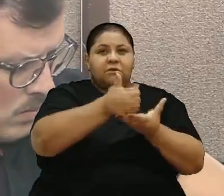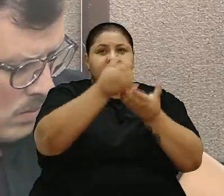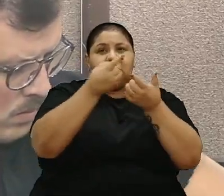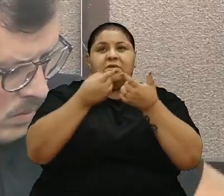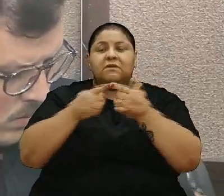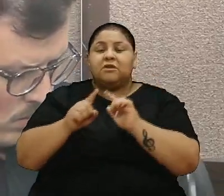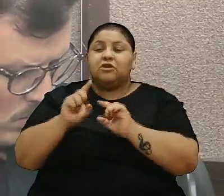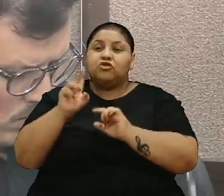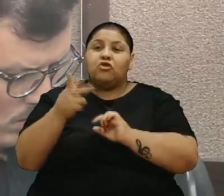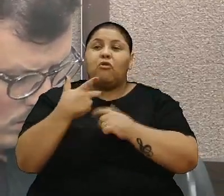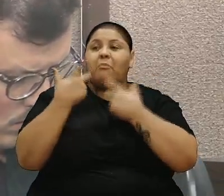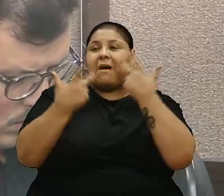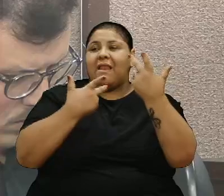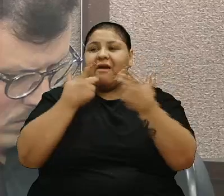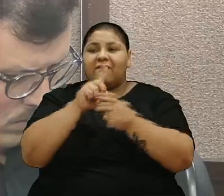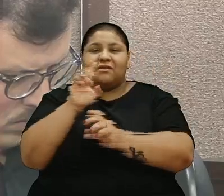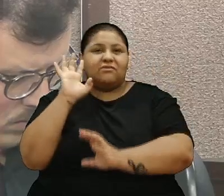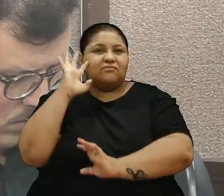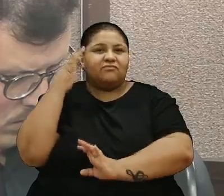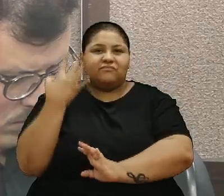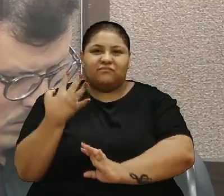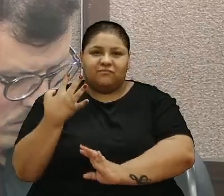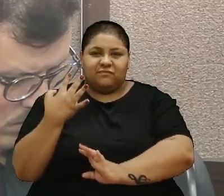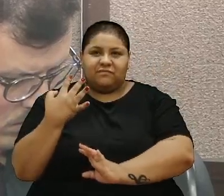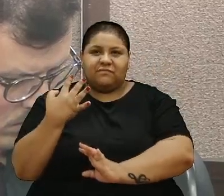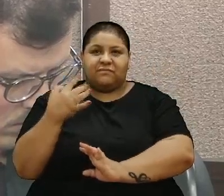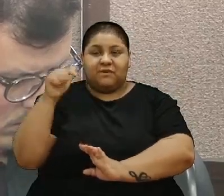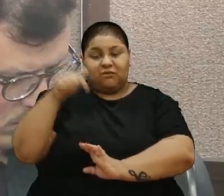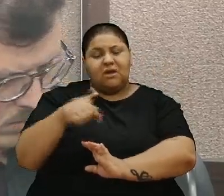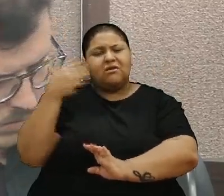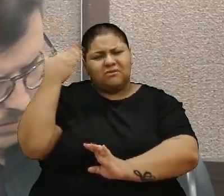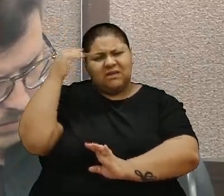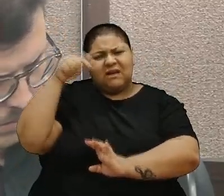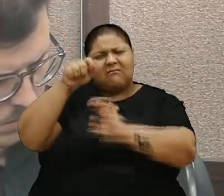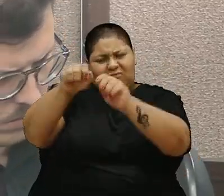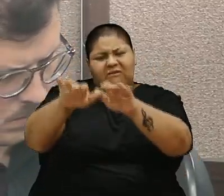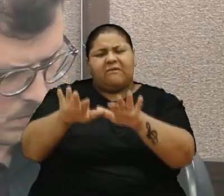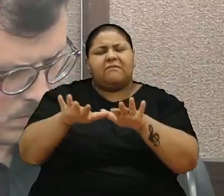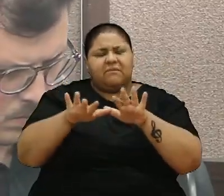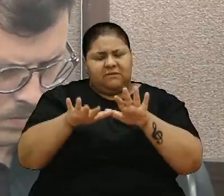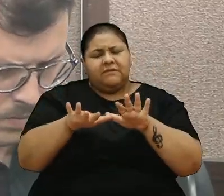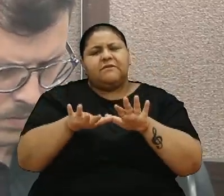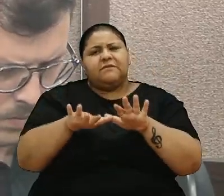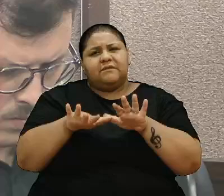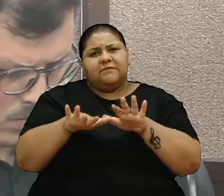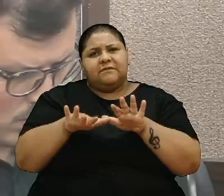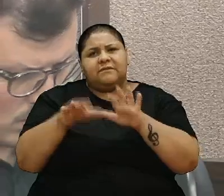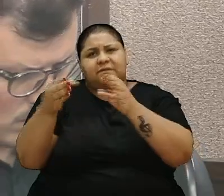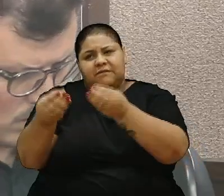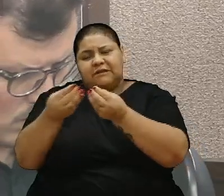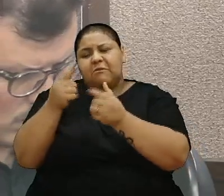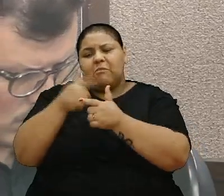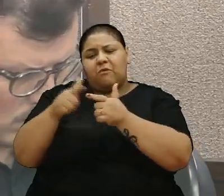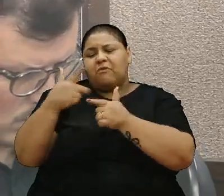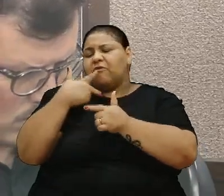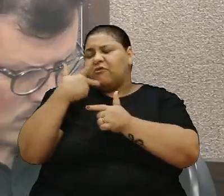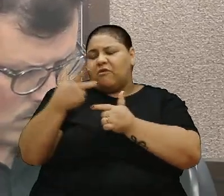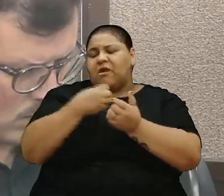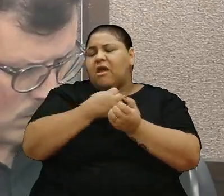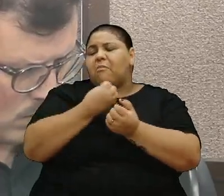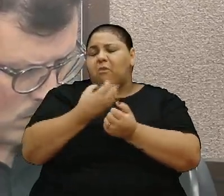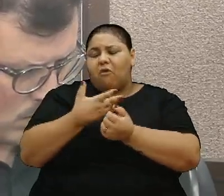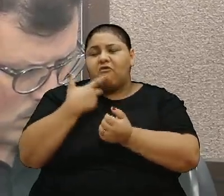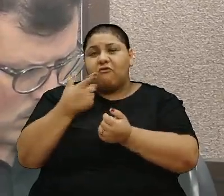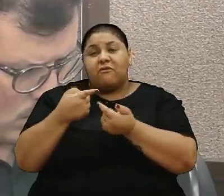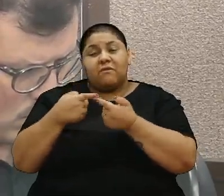apenas palavras não vão resolver. Tá, nobres colegas, eu sei que aqui é o parlamento, a gente recebe os proventos para falar, e é muito bom falar,